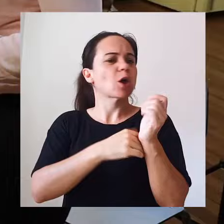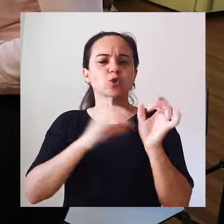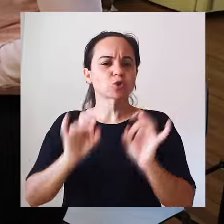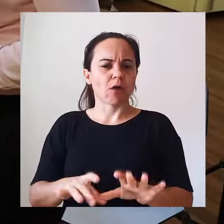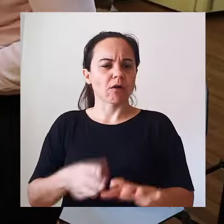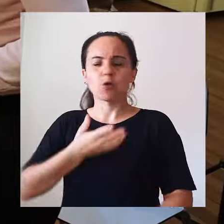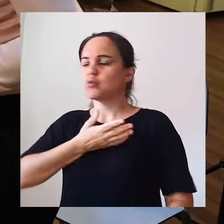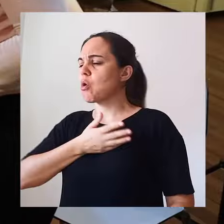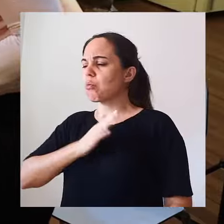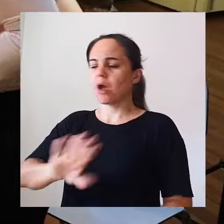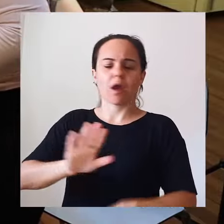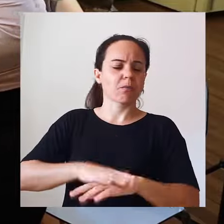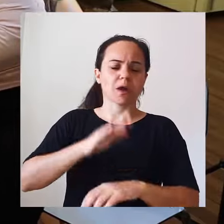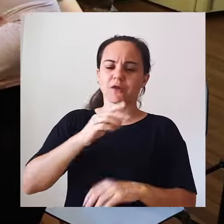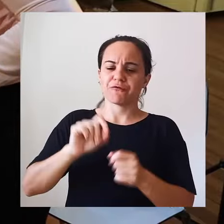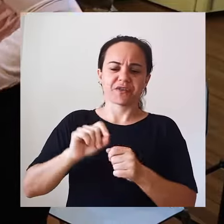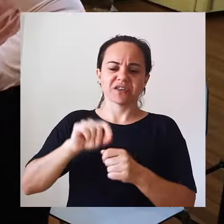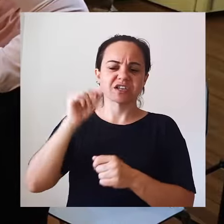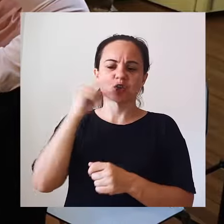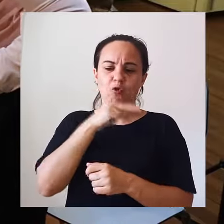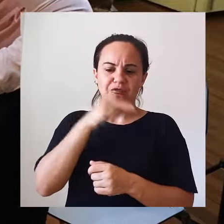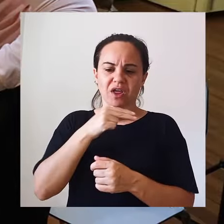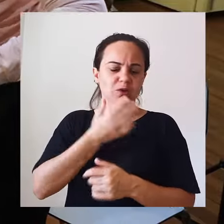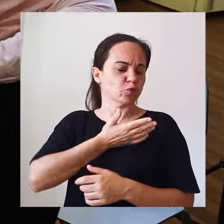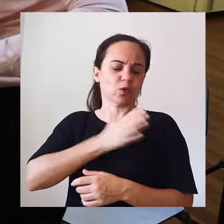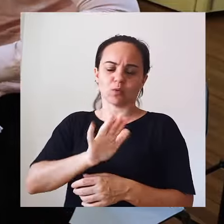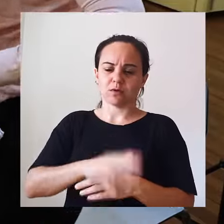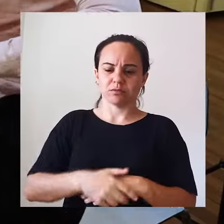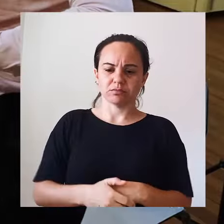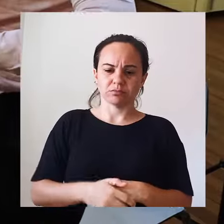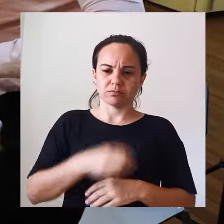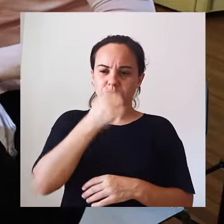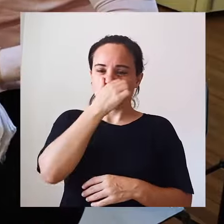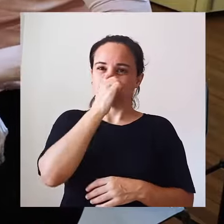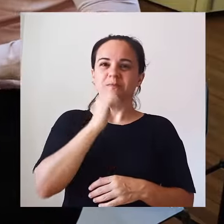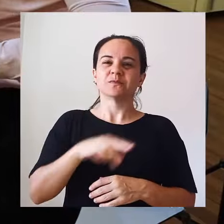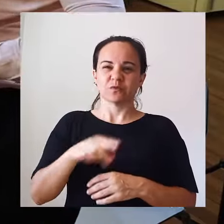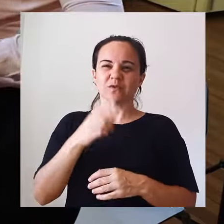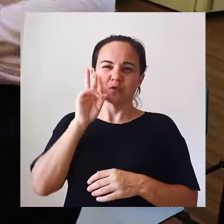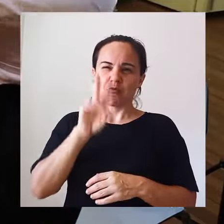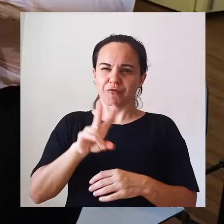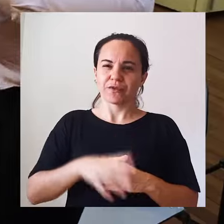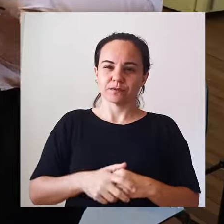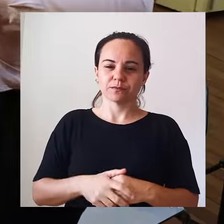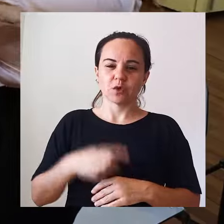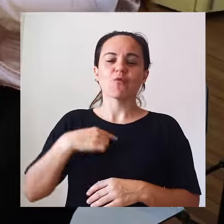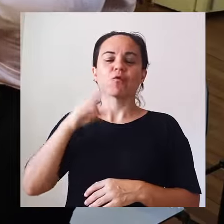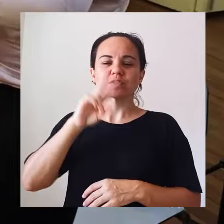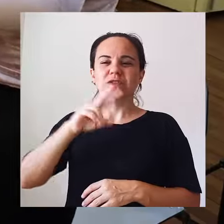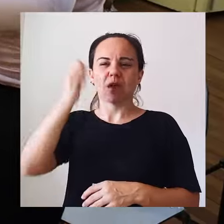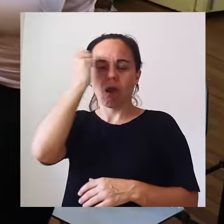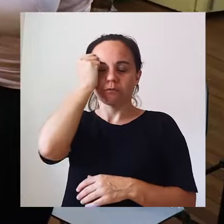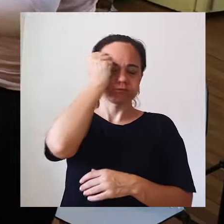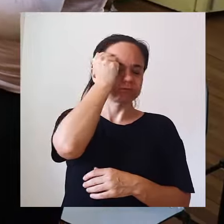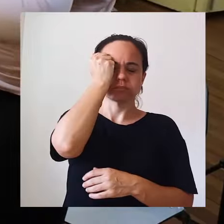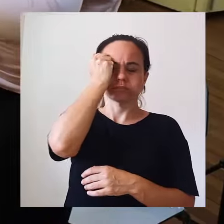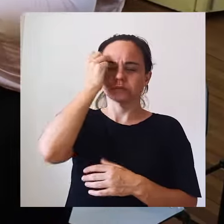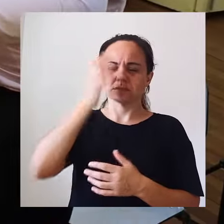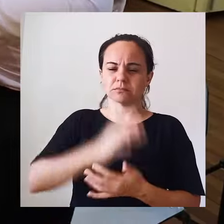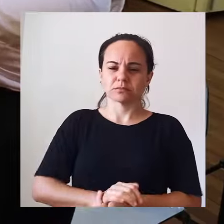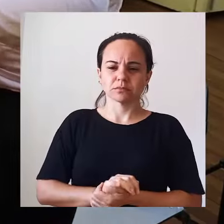quero. Não vou fazer. Alzira, continua. Vocês vão ver, vocês. Ah, vocês vão se arrepender. Essa que